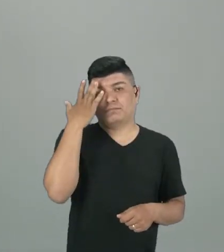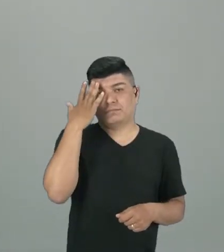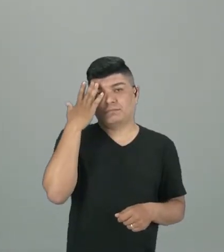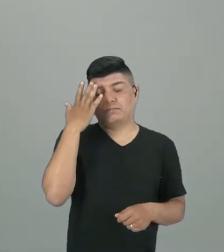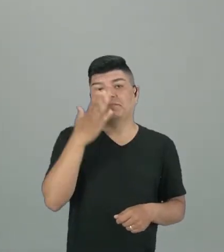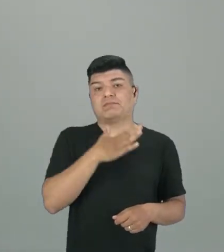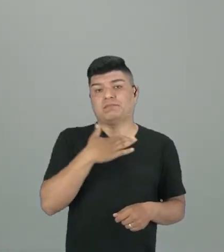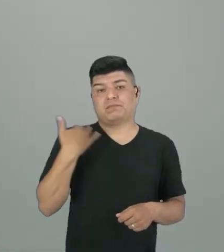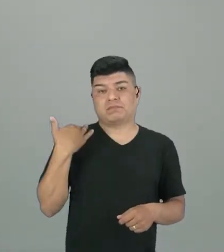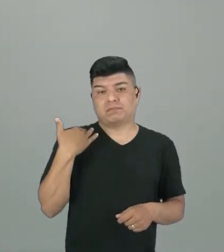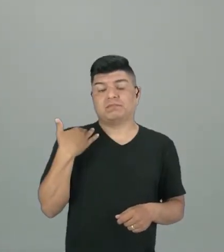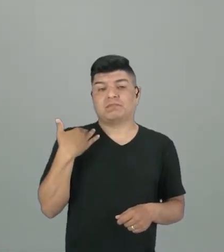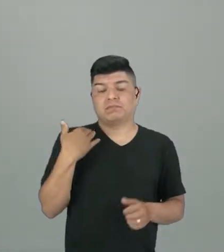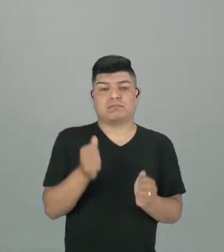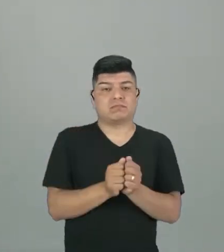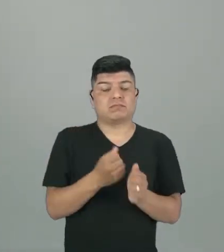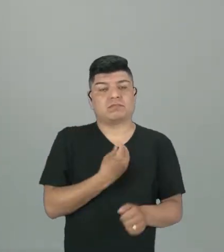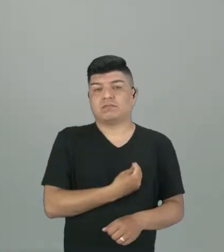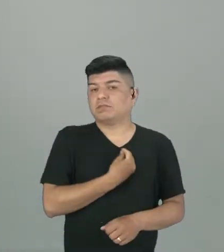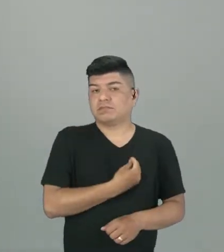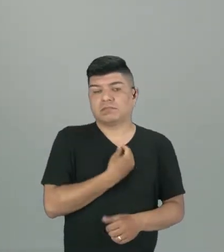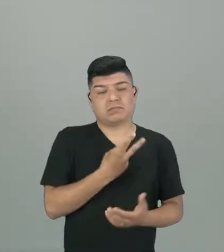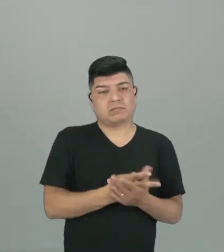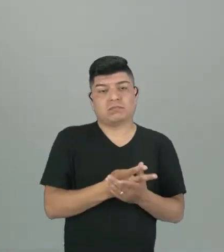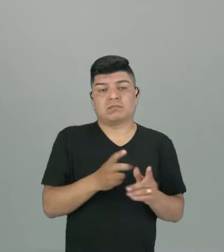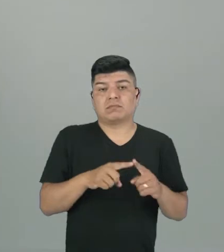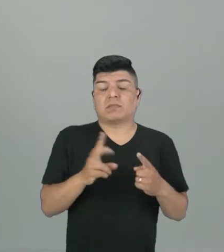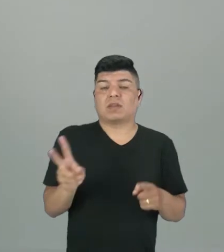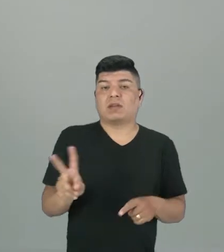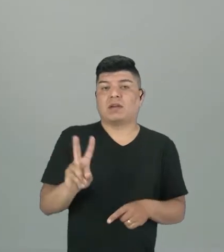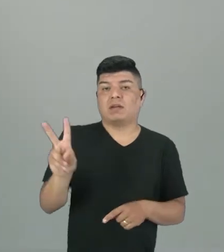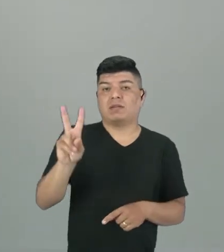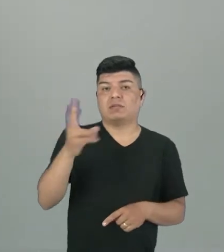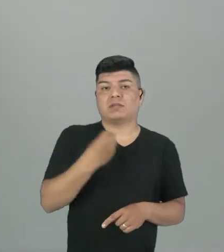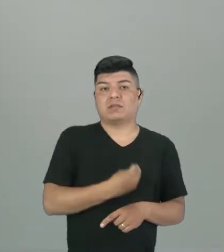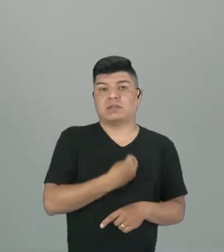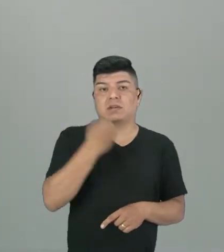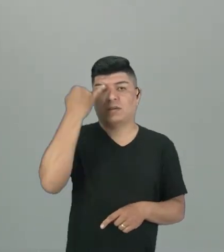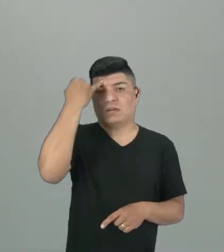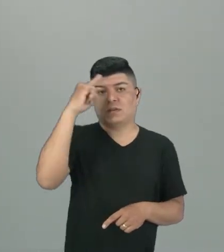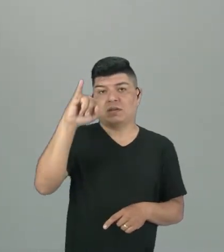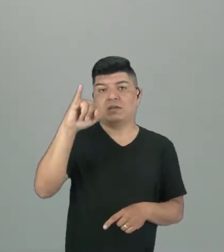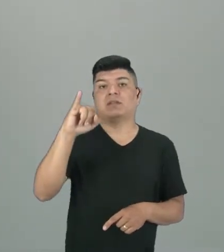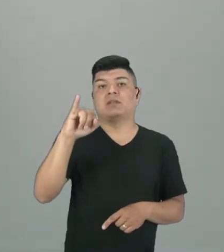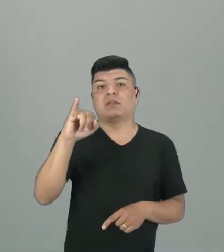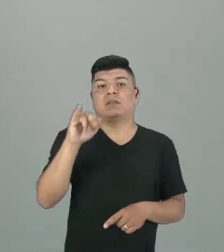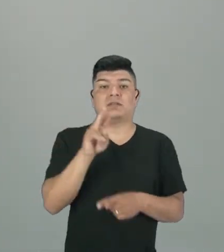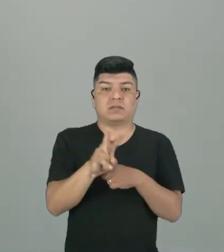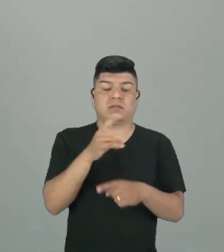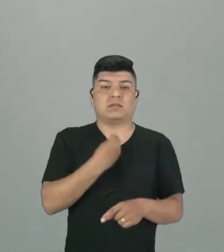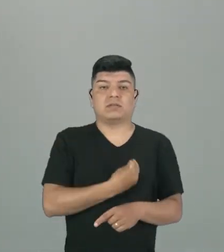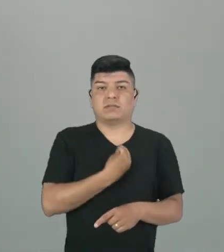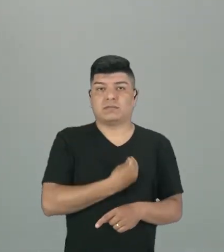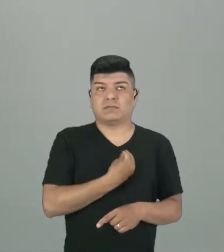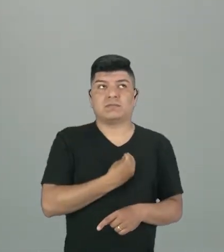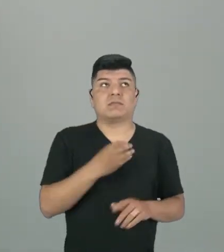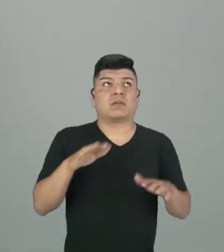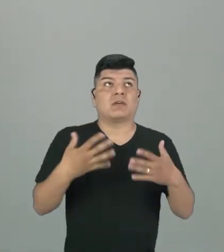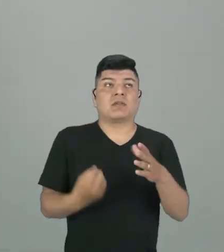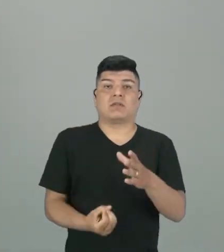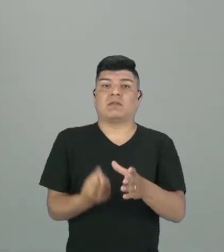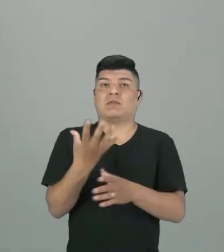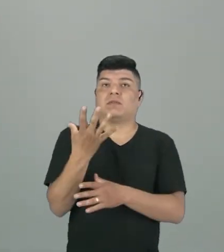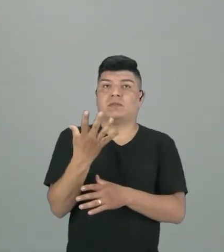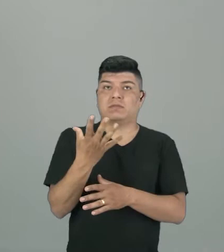enfrentaram a morte faz parte da vida. Mas a valorização da vida, a ideia de manutenção da vida, qual é a origem